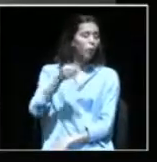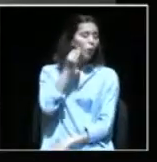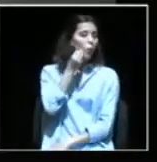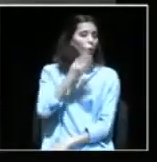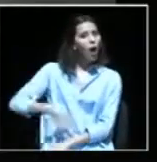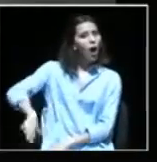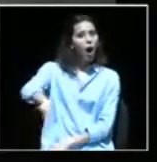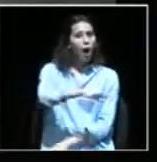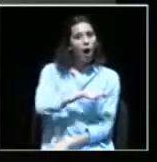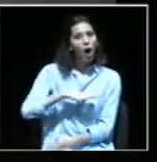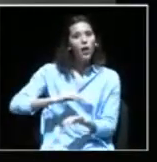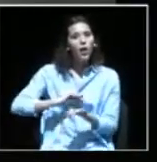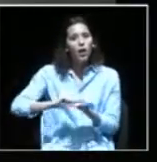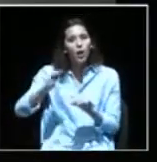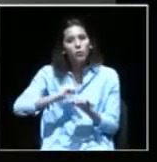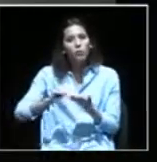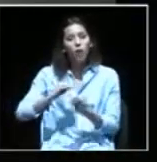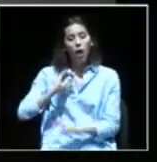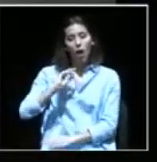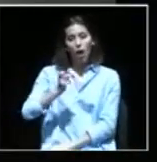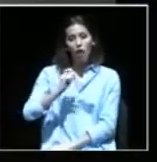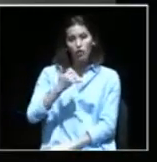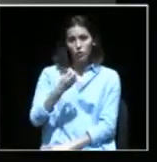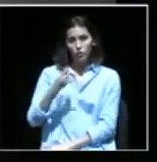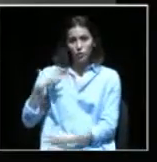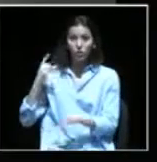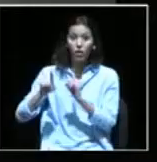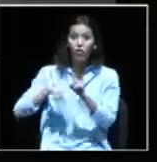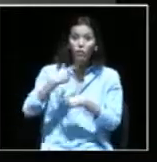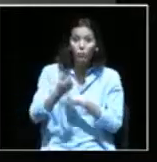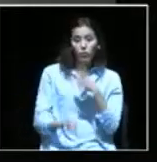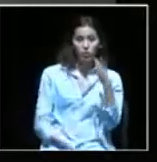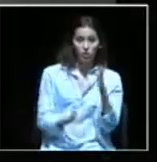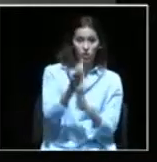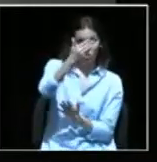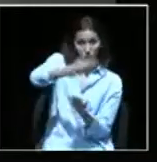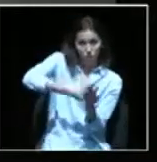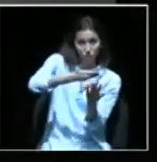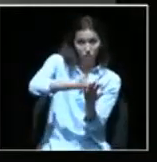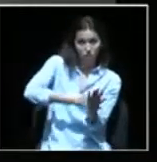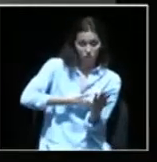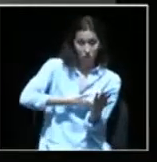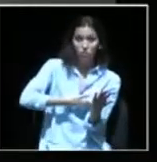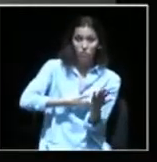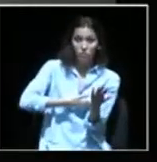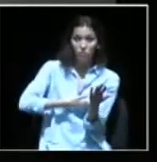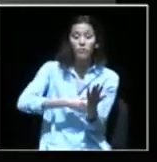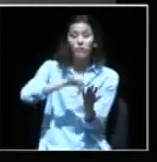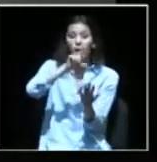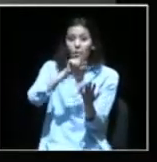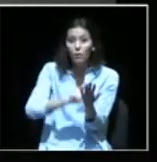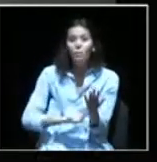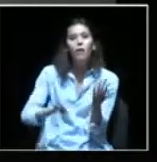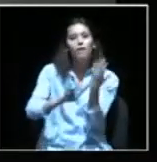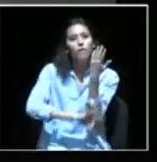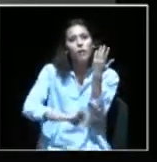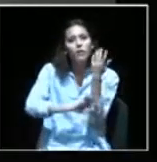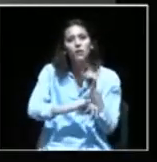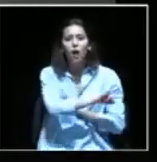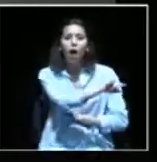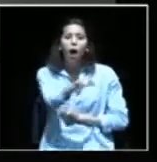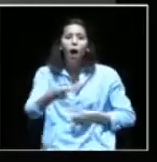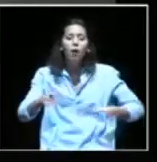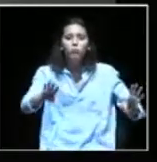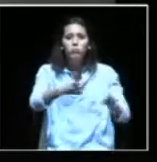regiões administrativas 20 anos depois da realização do referendo. Também a reposição das freguesias extintas contra a vontade das